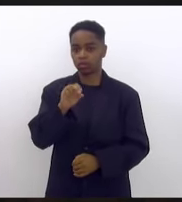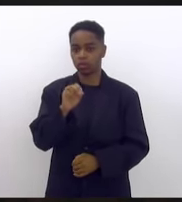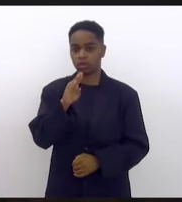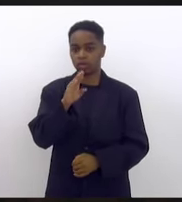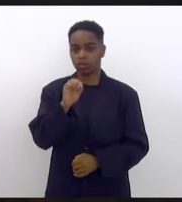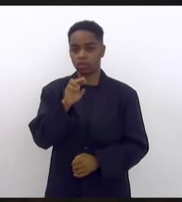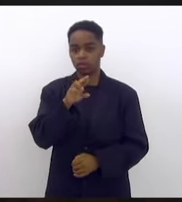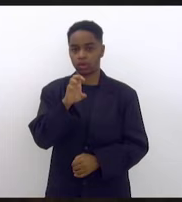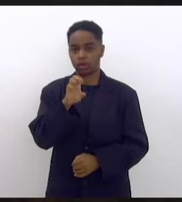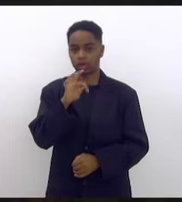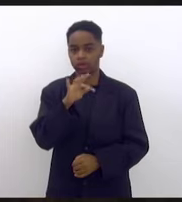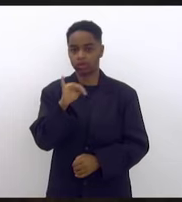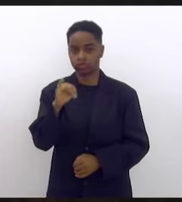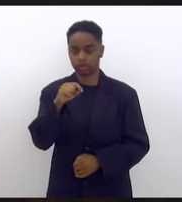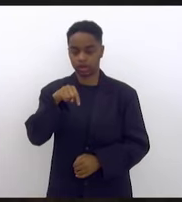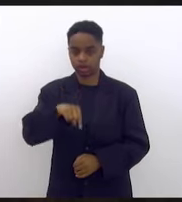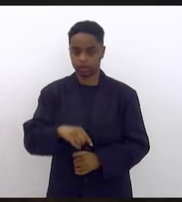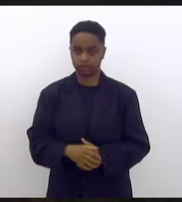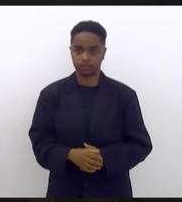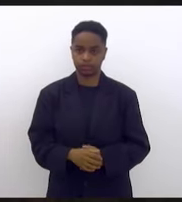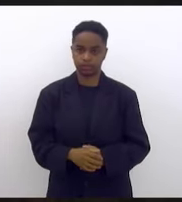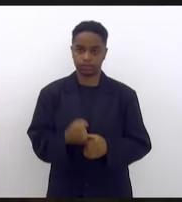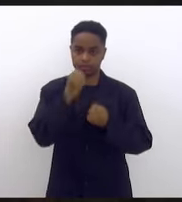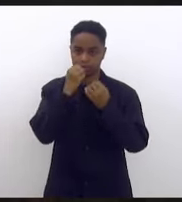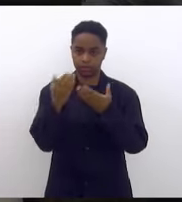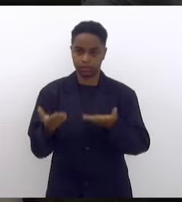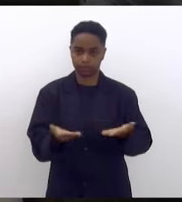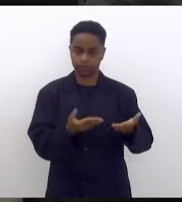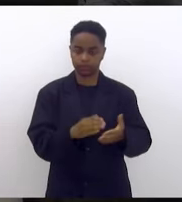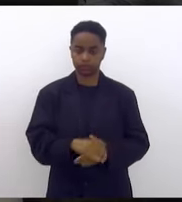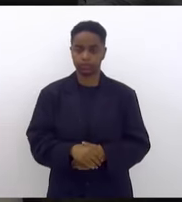casa. Seja bem-vindo.